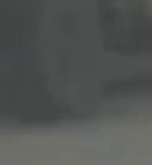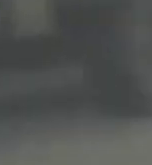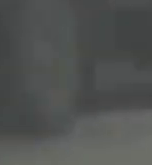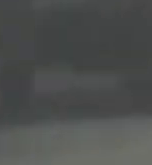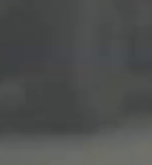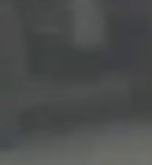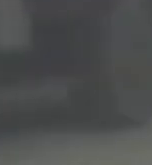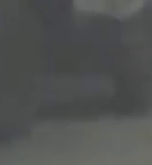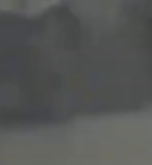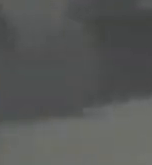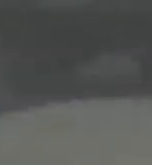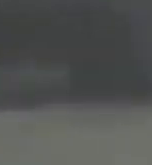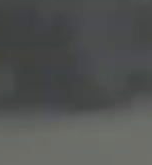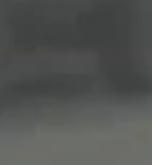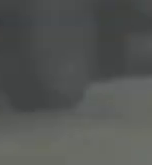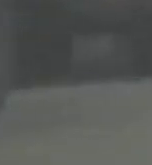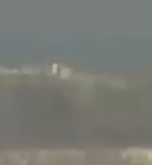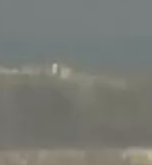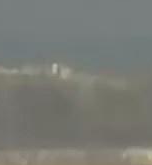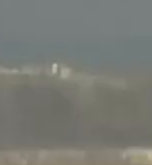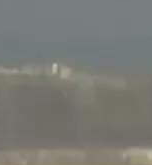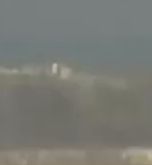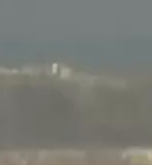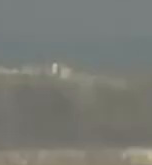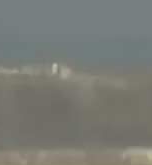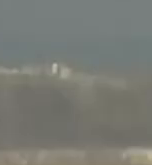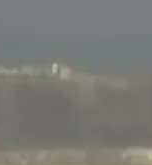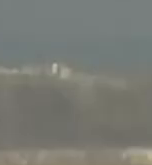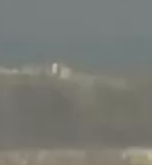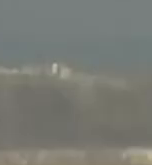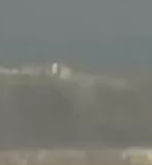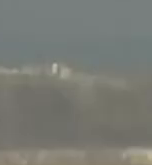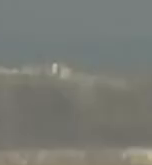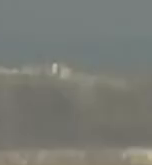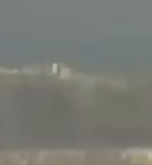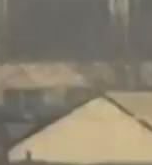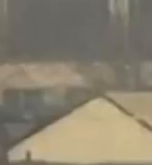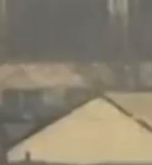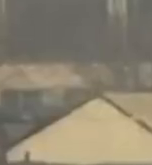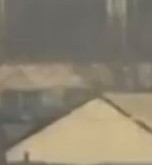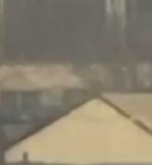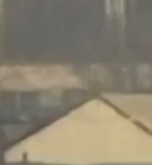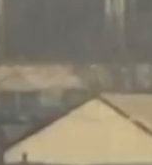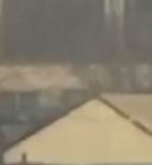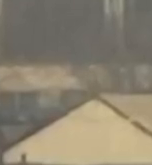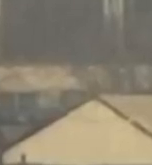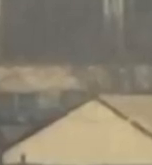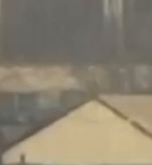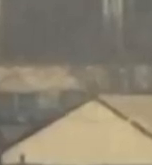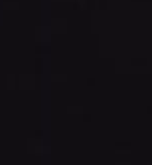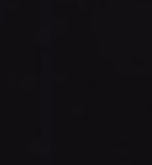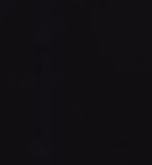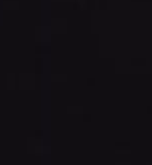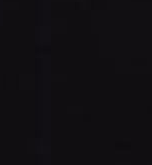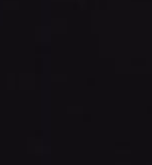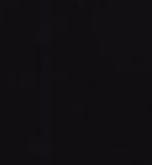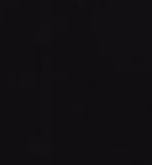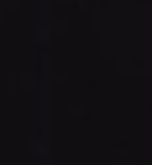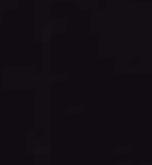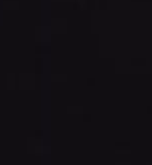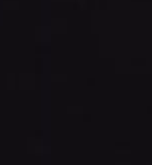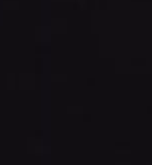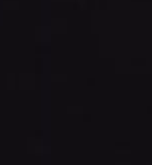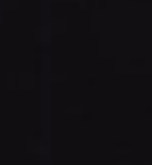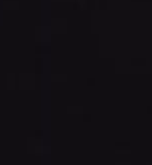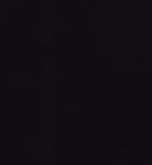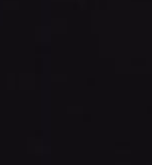A guerra na Ucrânia iniciou na última quinta-feira, dia 24 de fevereiro, com a invasão militar russa ao país